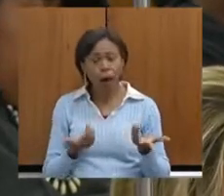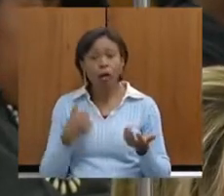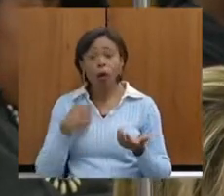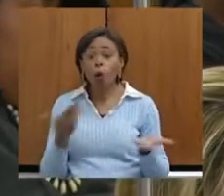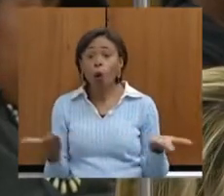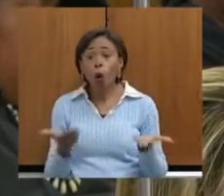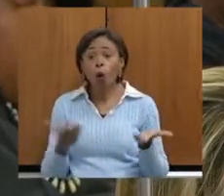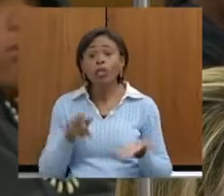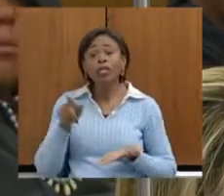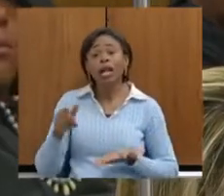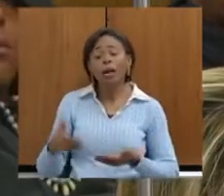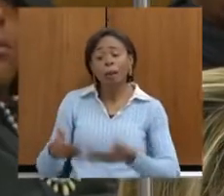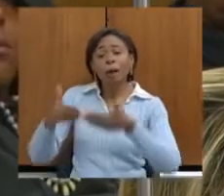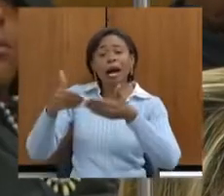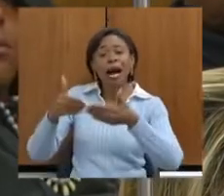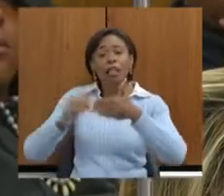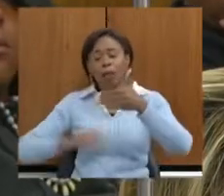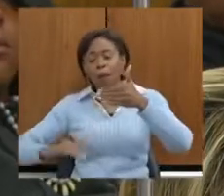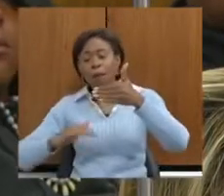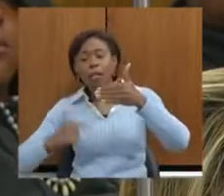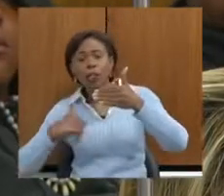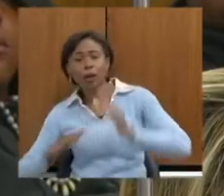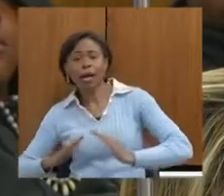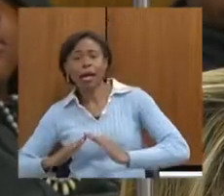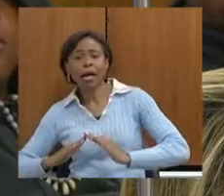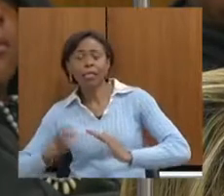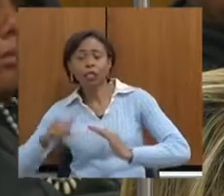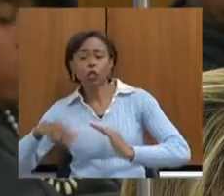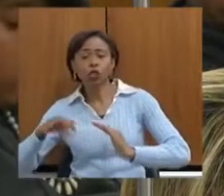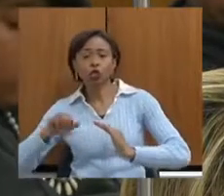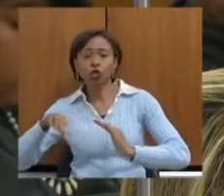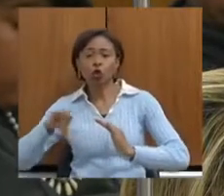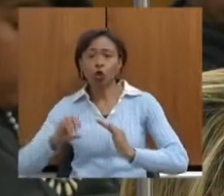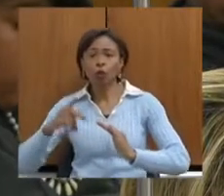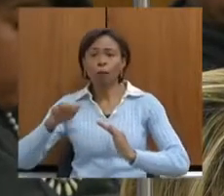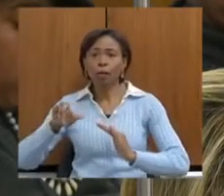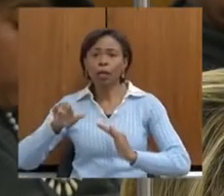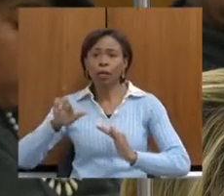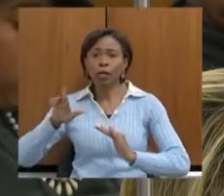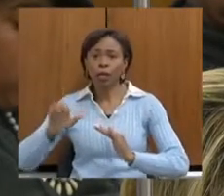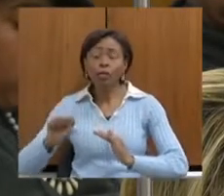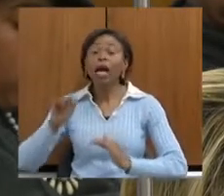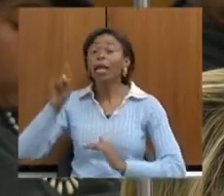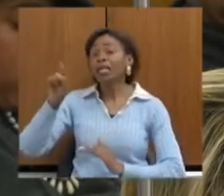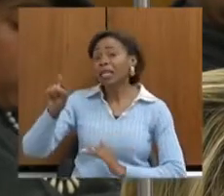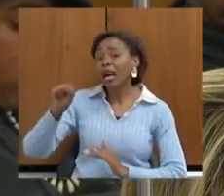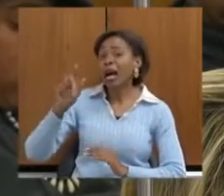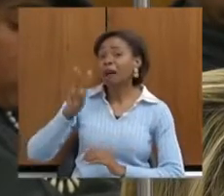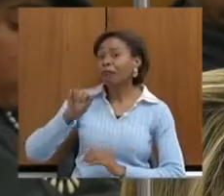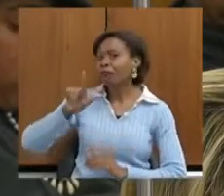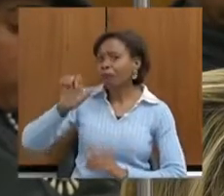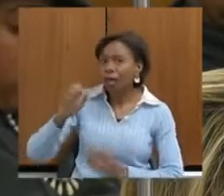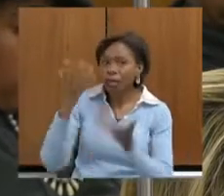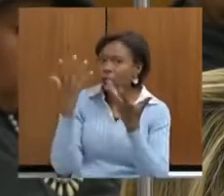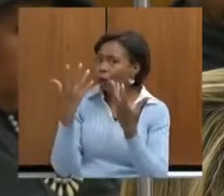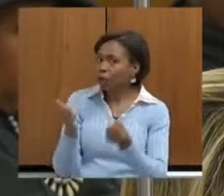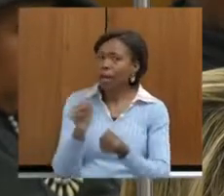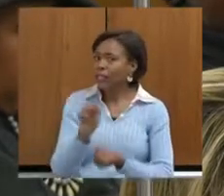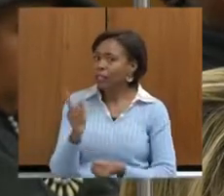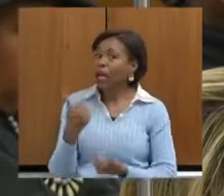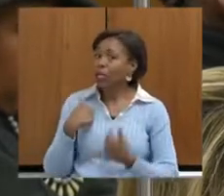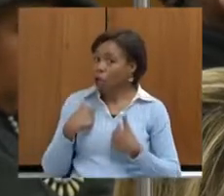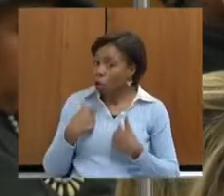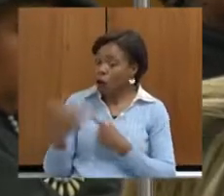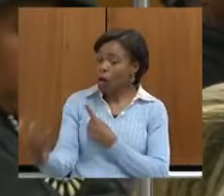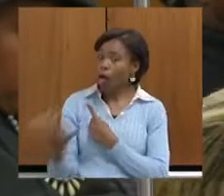de uma barragem em Antônio Pereira EA vai não quer reconhecer que eu sou atingida com isso e eu só atingido assim porque eu tomo dois